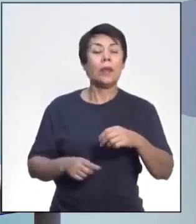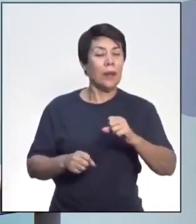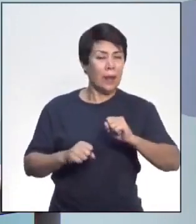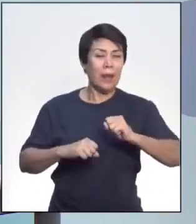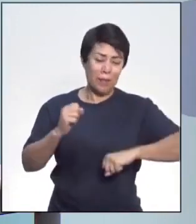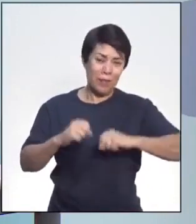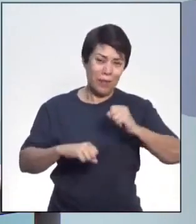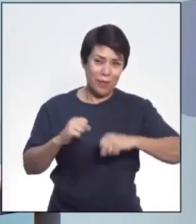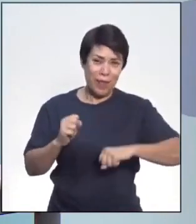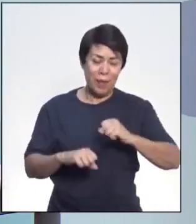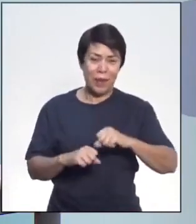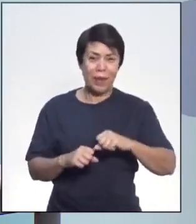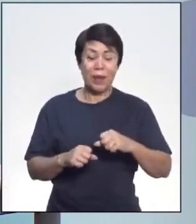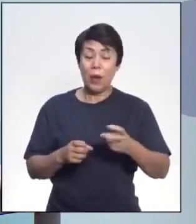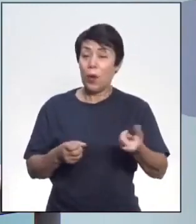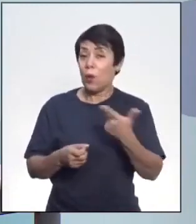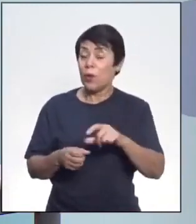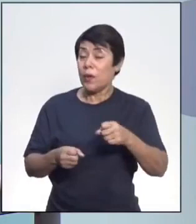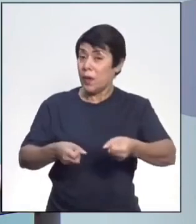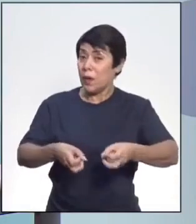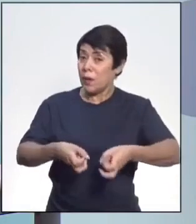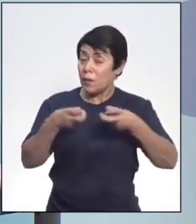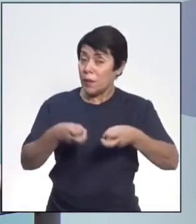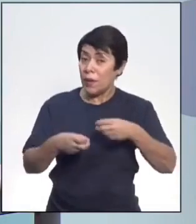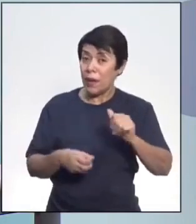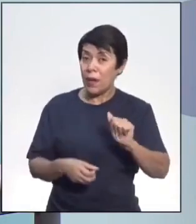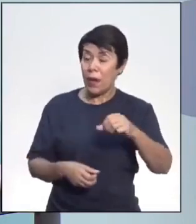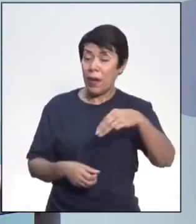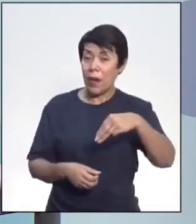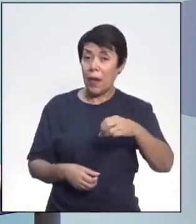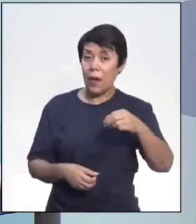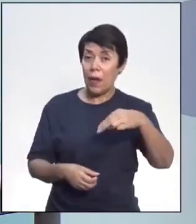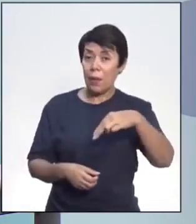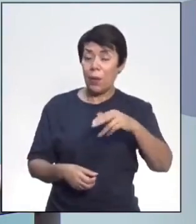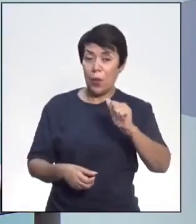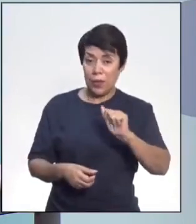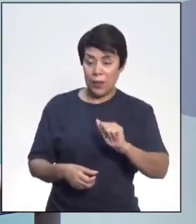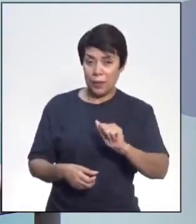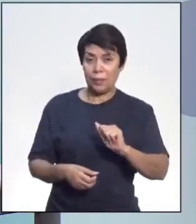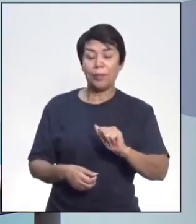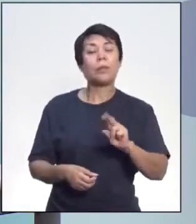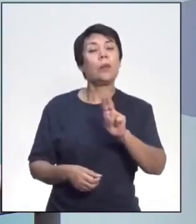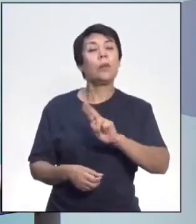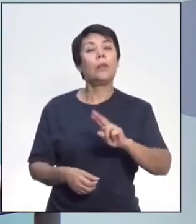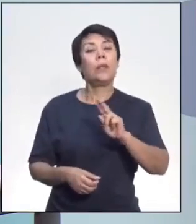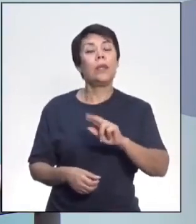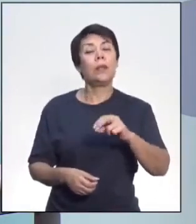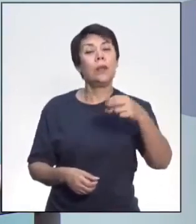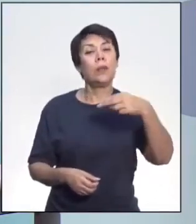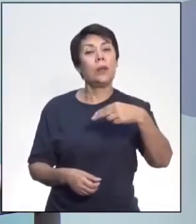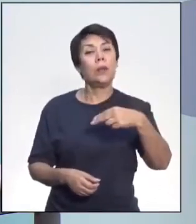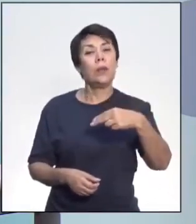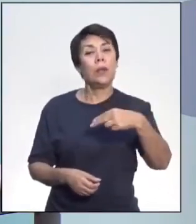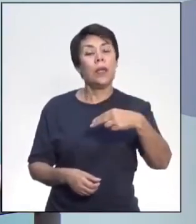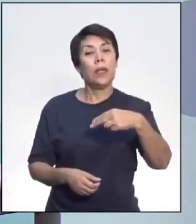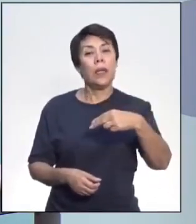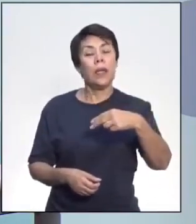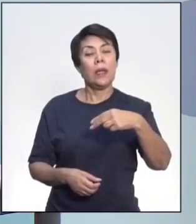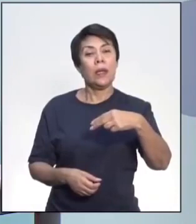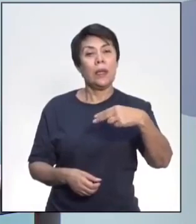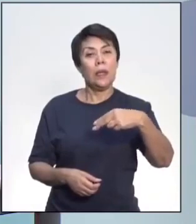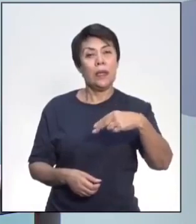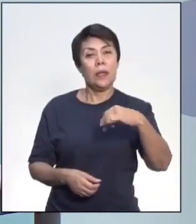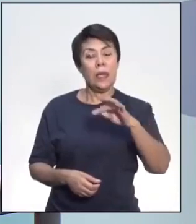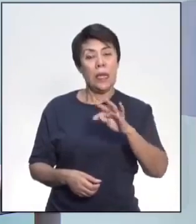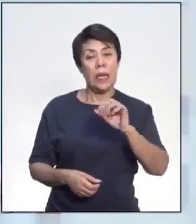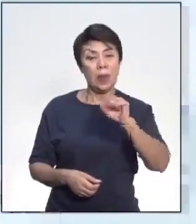industrialmente, de amônia a partir do nitrogênio, gás nitrogênio do ar. E se vocês olharem aqui, nessa tabelinha